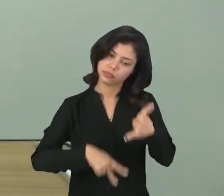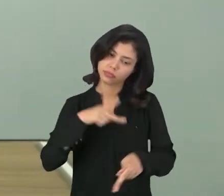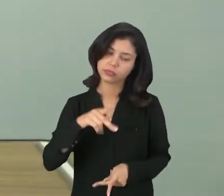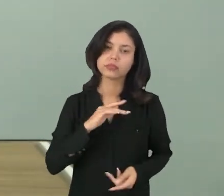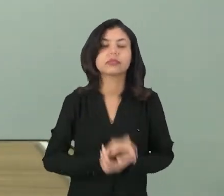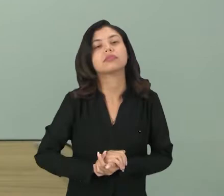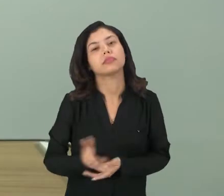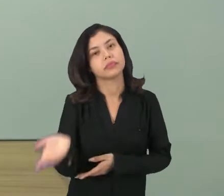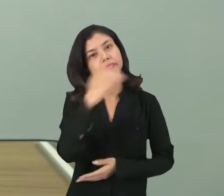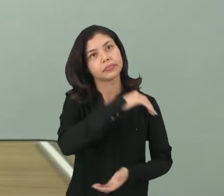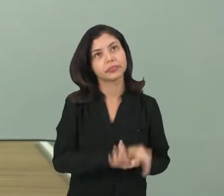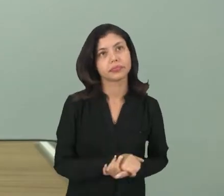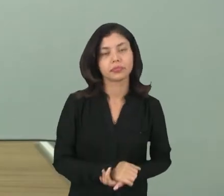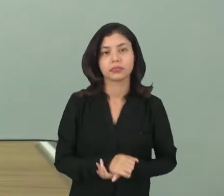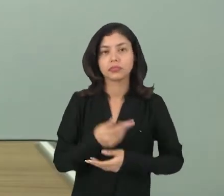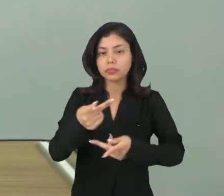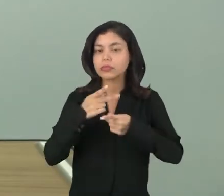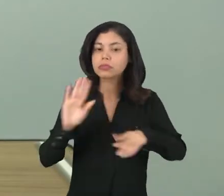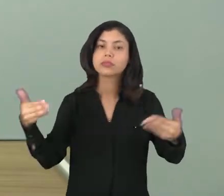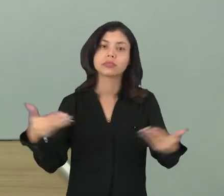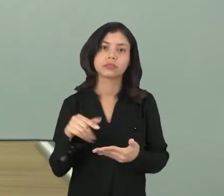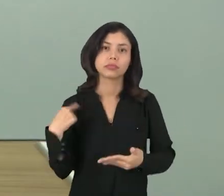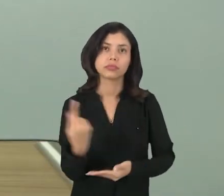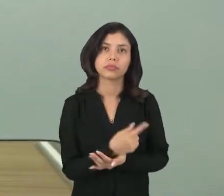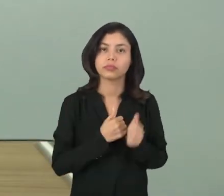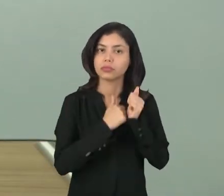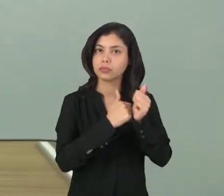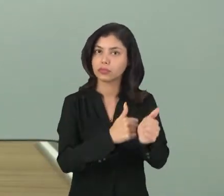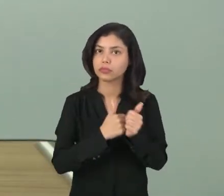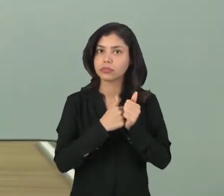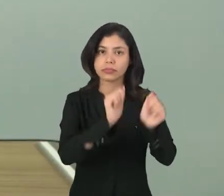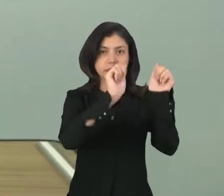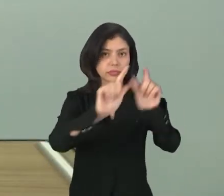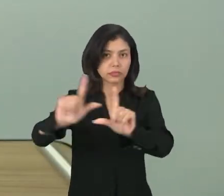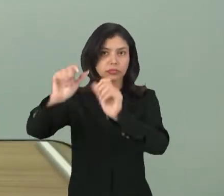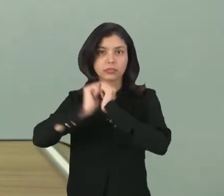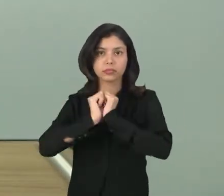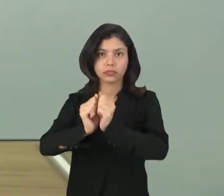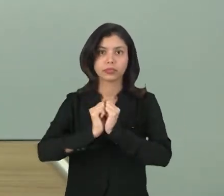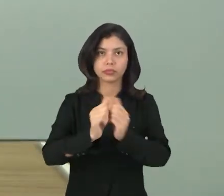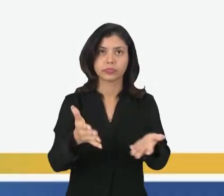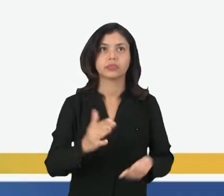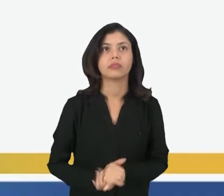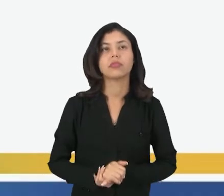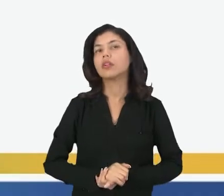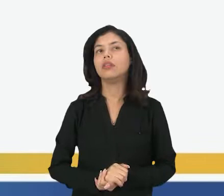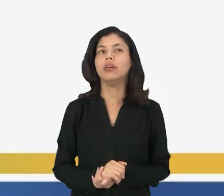população. Então vamos lá, eu quero te convidar agora a acompanhar aí no slide junto comigo.